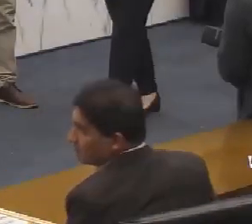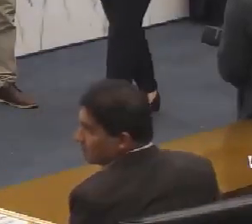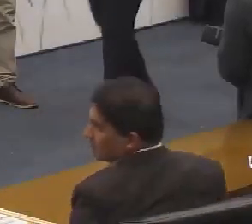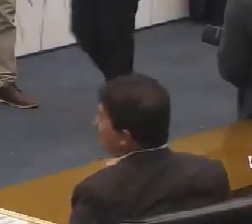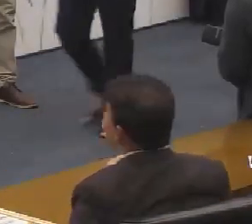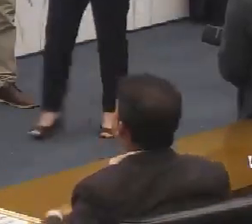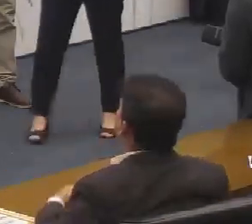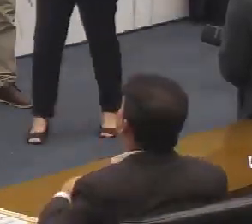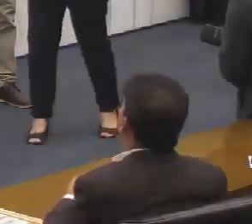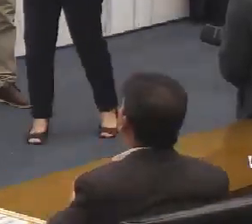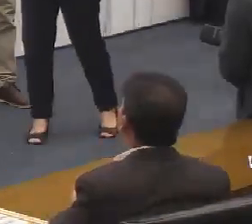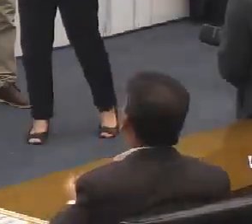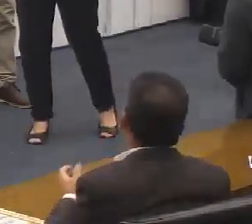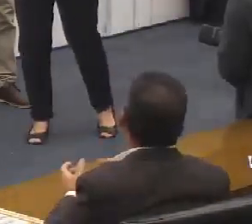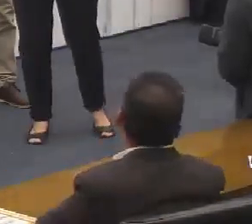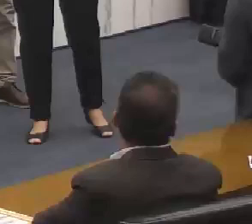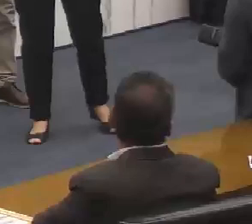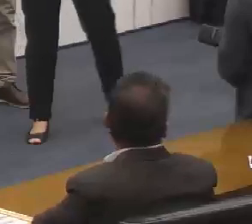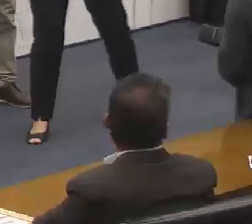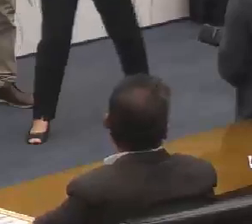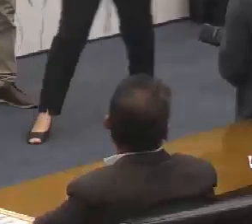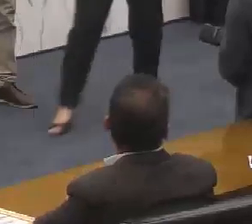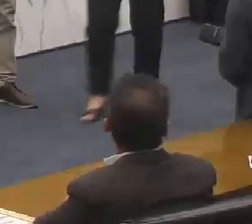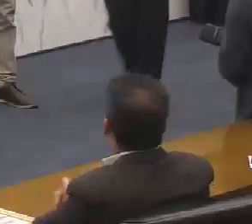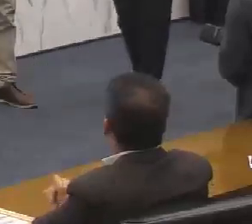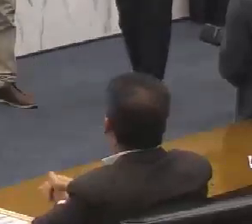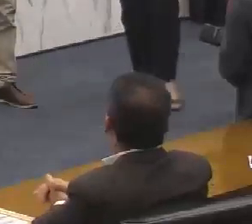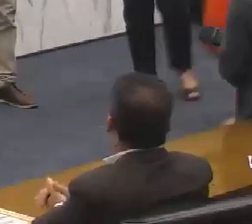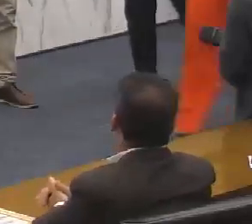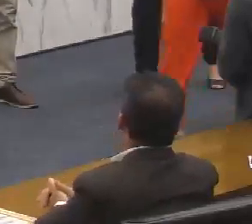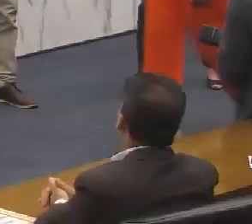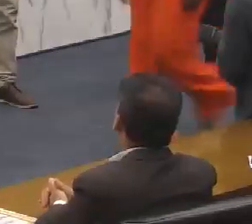viver. É preciso saber